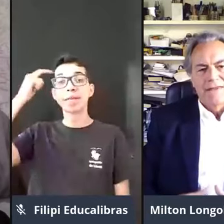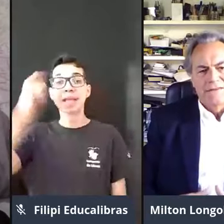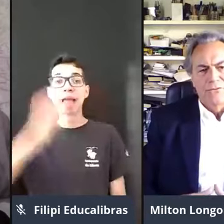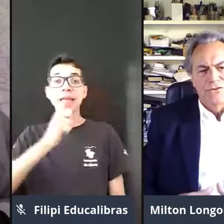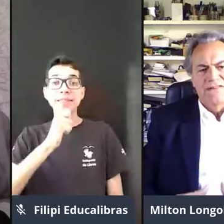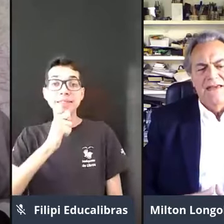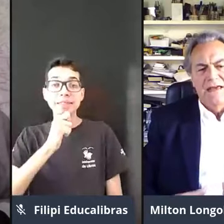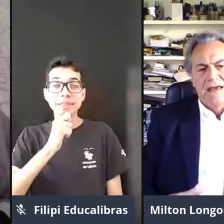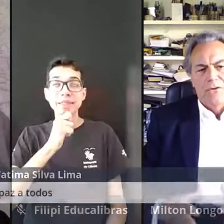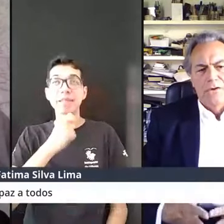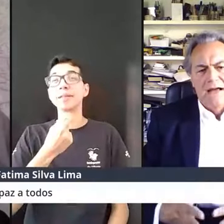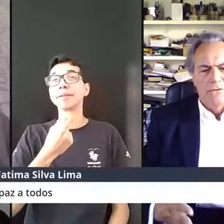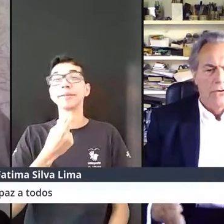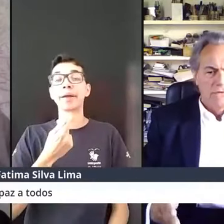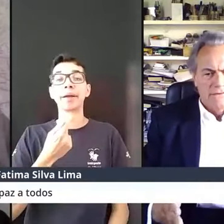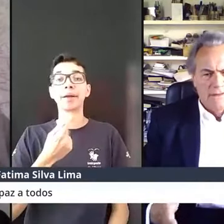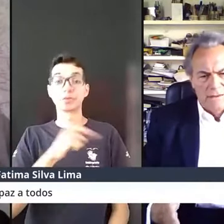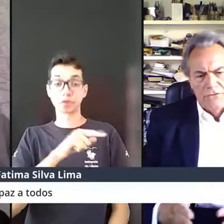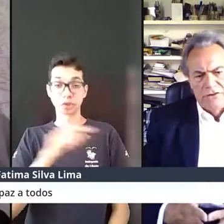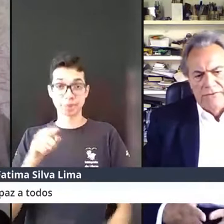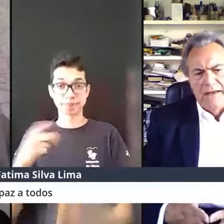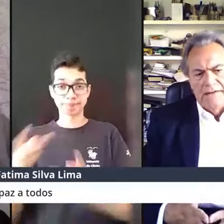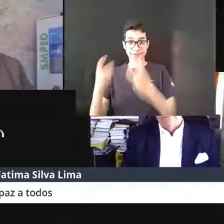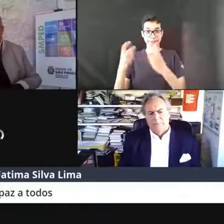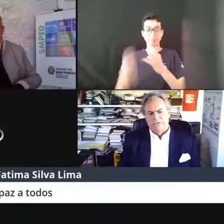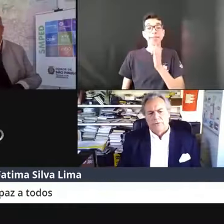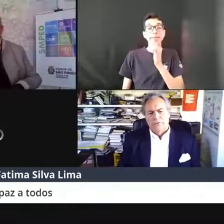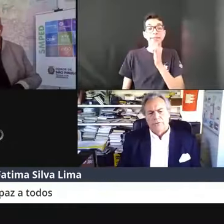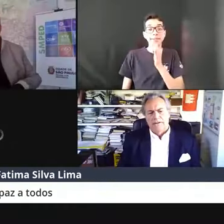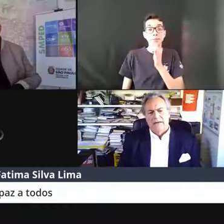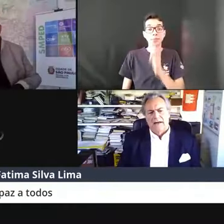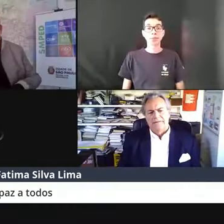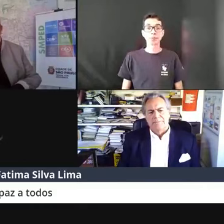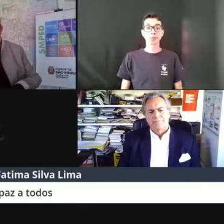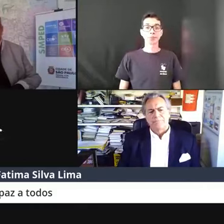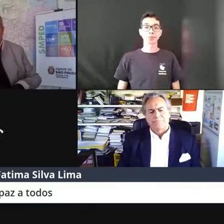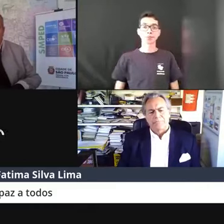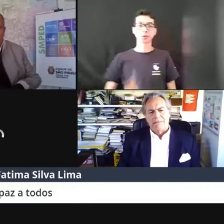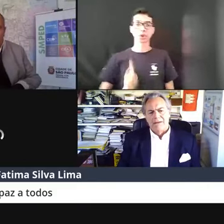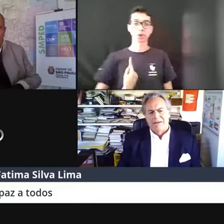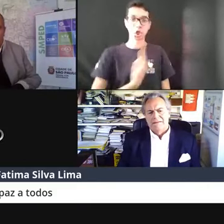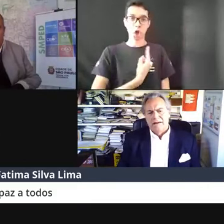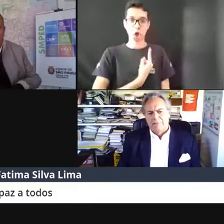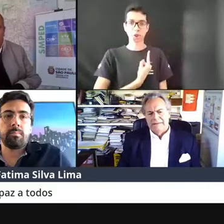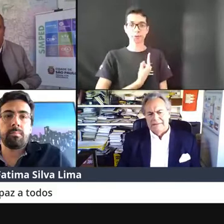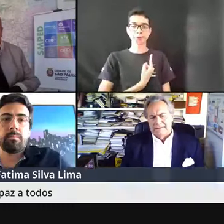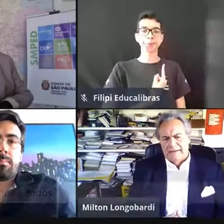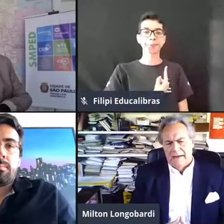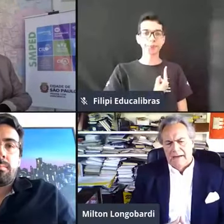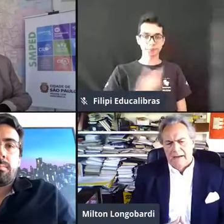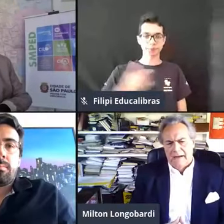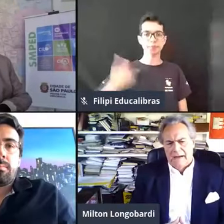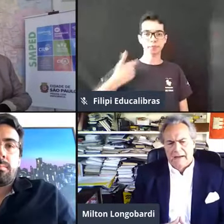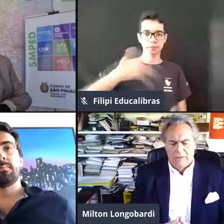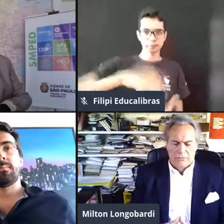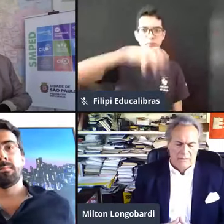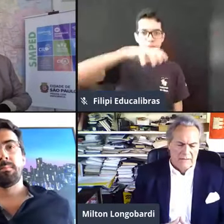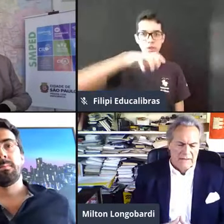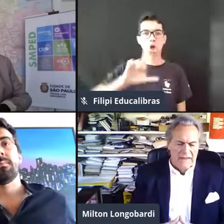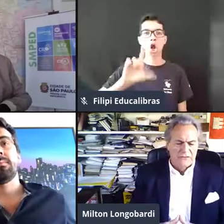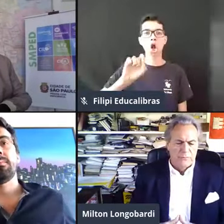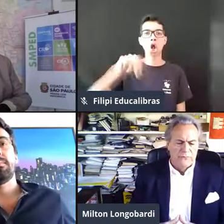Né? Se você olhar, nós, na longevidade, tivemos a oportunidade de apresentar